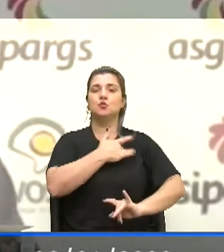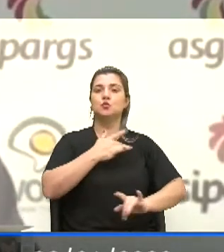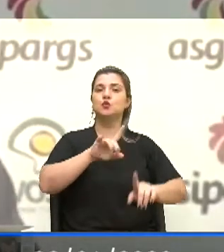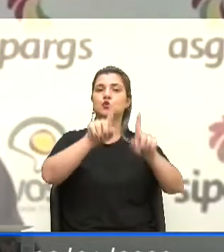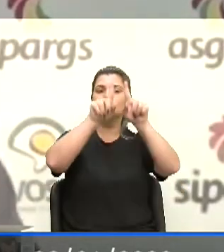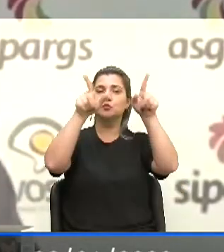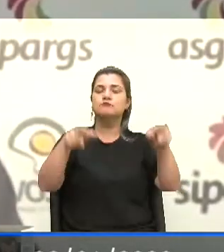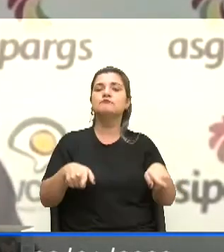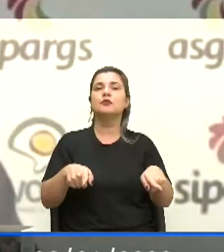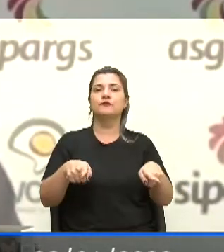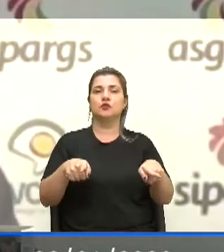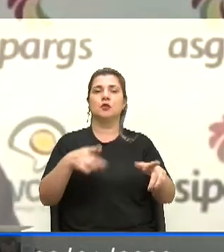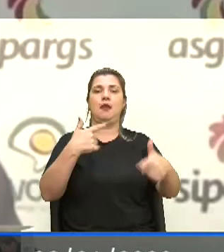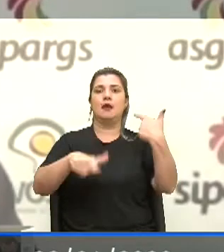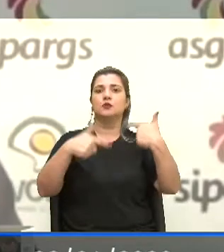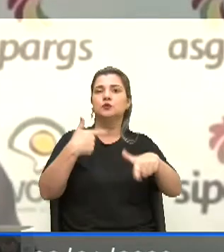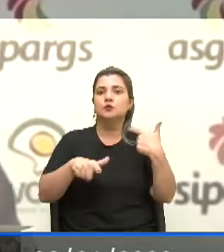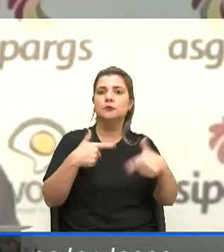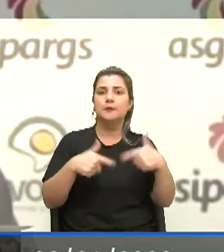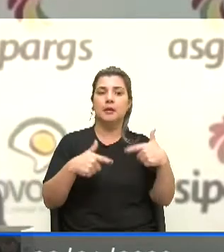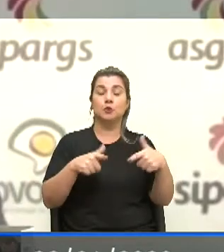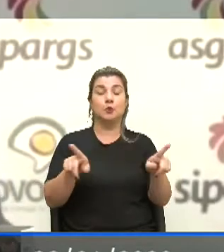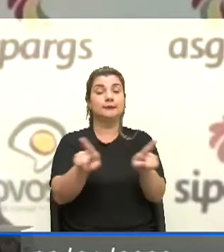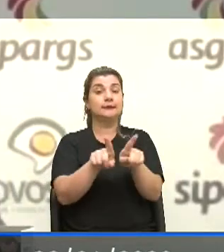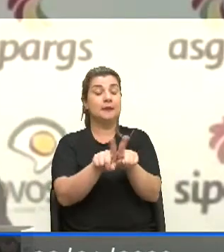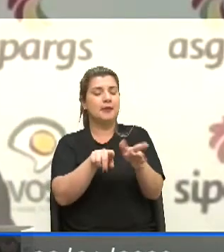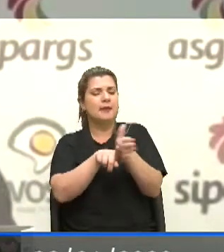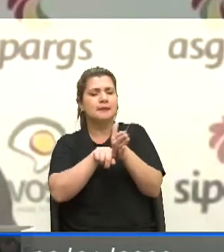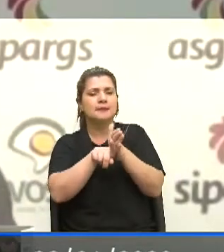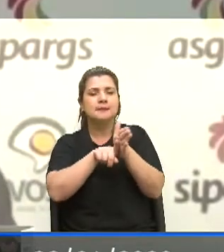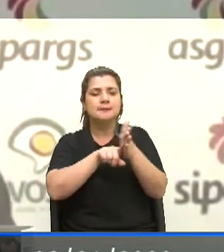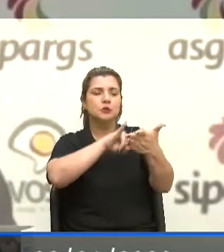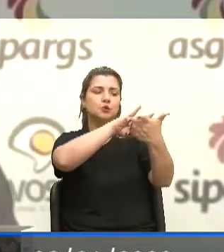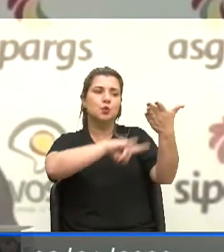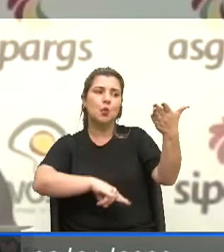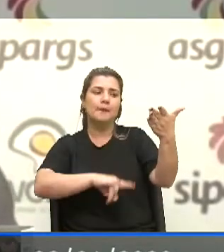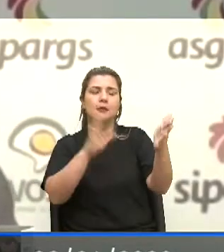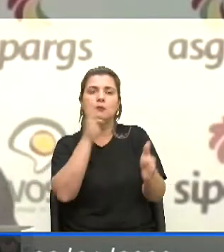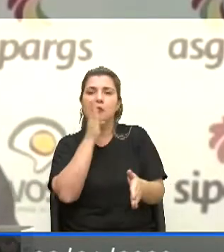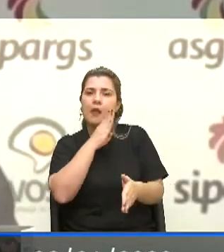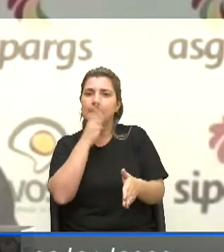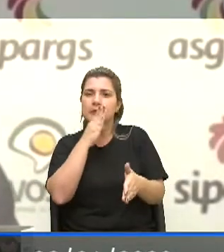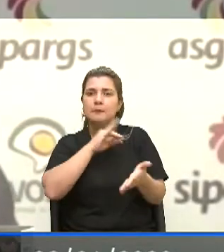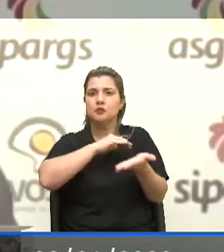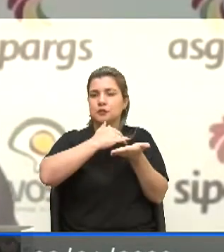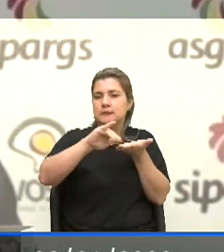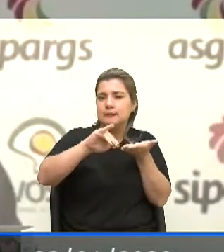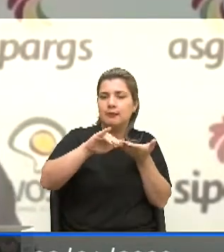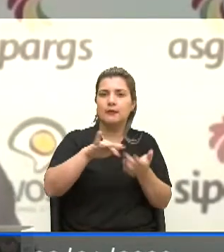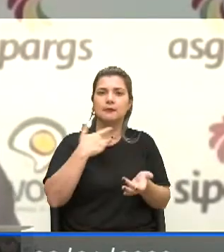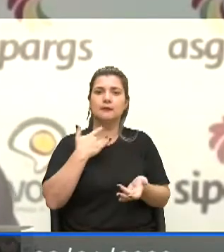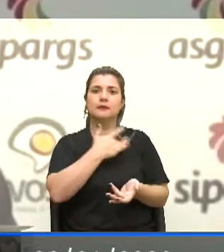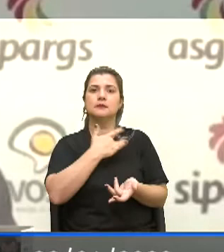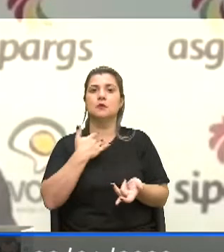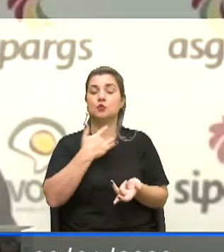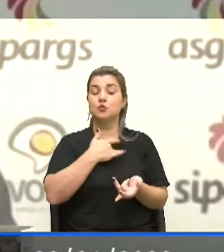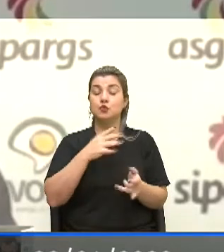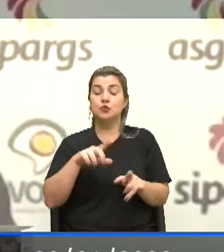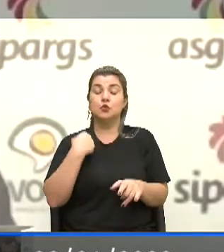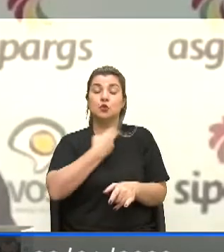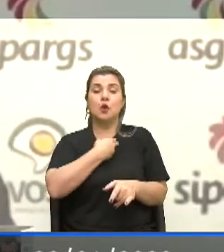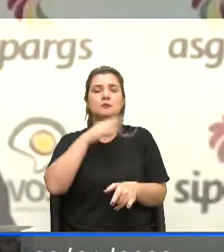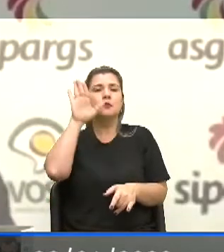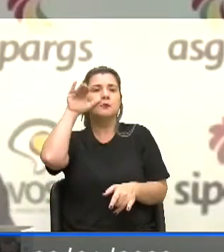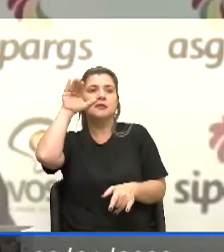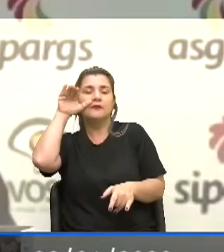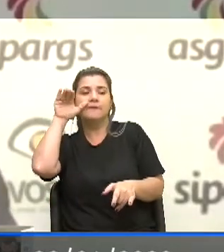Agora, também analisando o documento aqui rapidamente da Secretaria da Saúde, a gente observa alguns